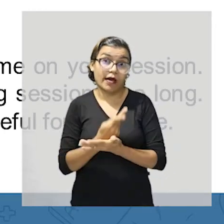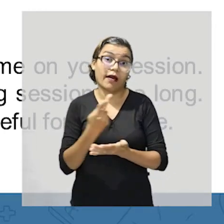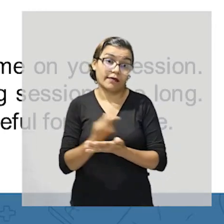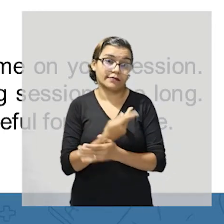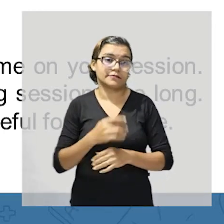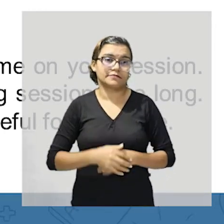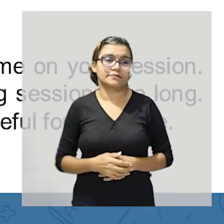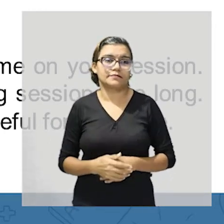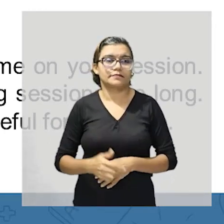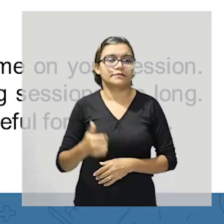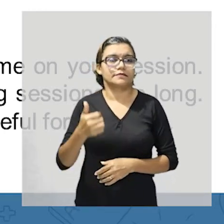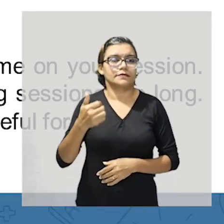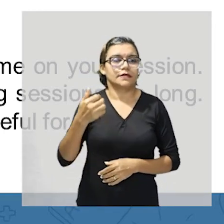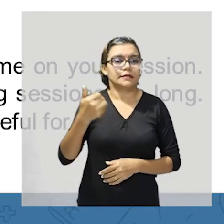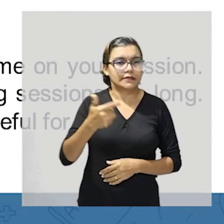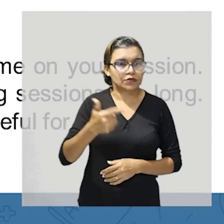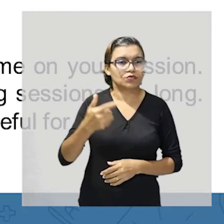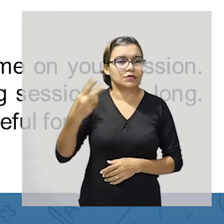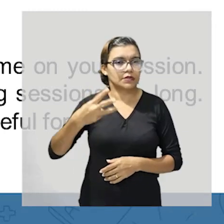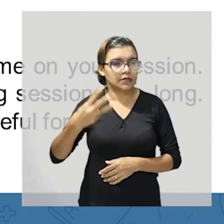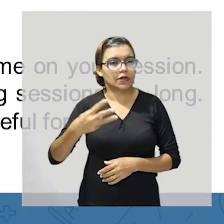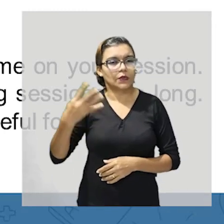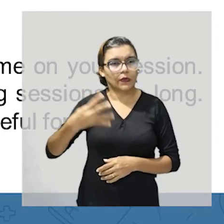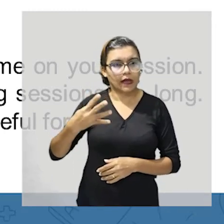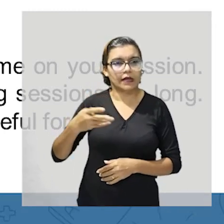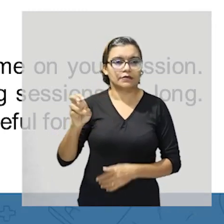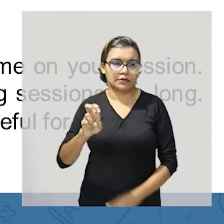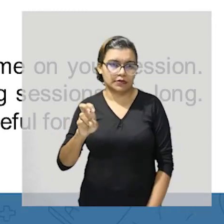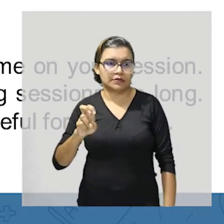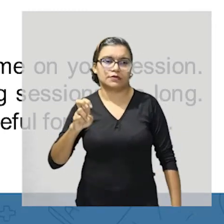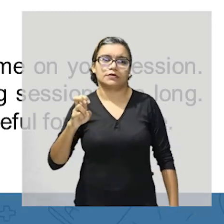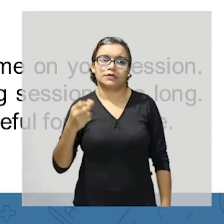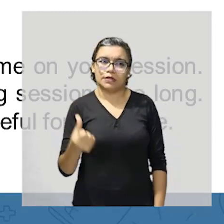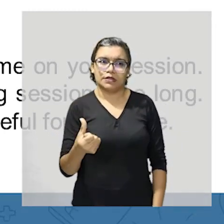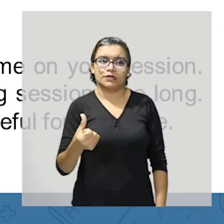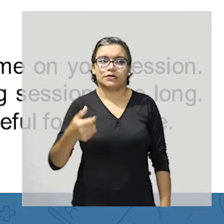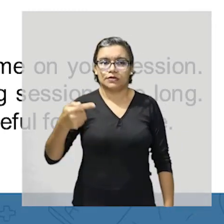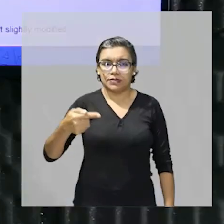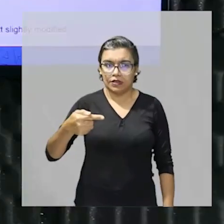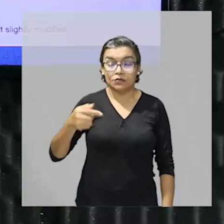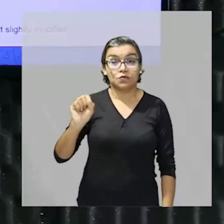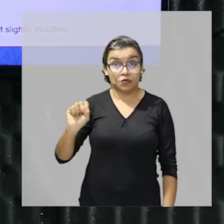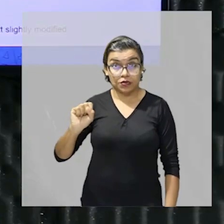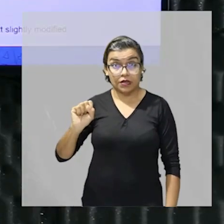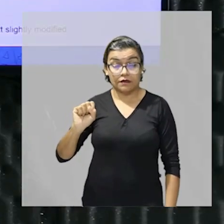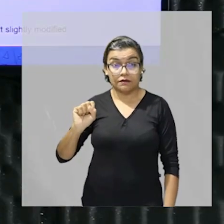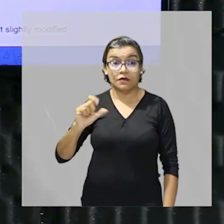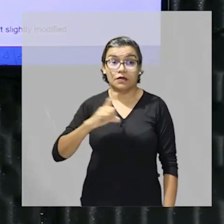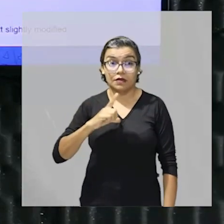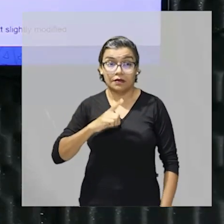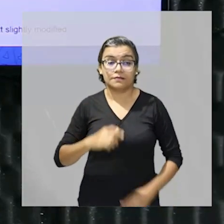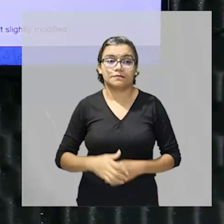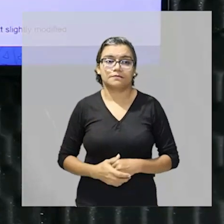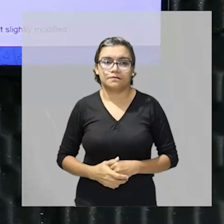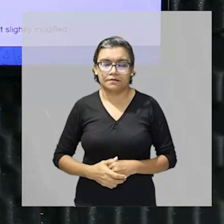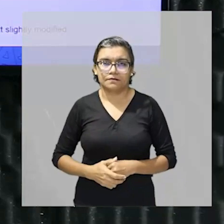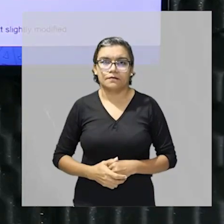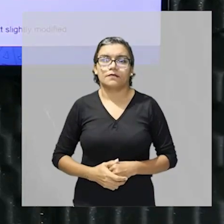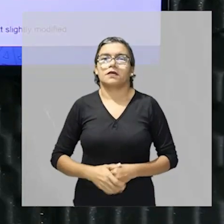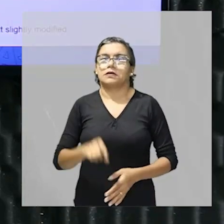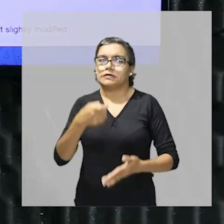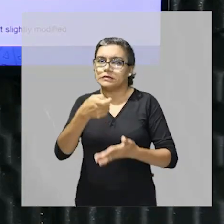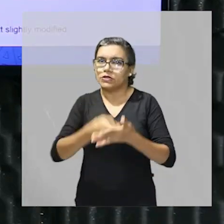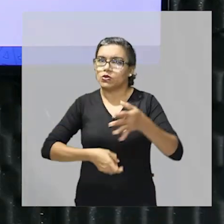continua, segundo, terceiro, quarto, quinto, sexto, sétimo e oitavo. De novo, texto